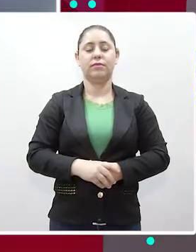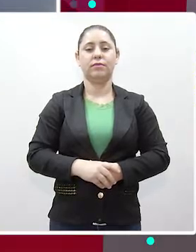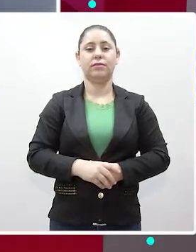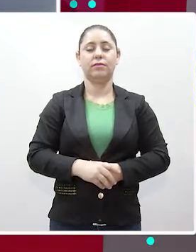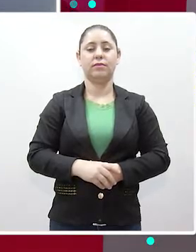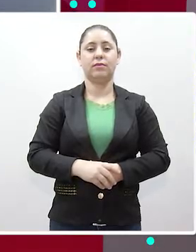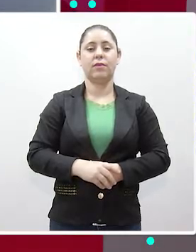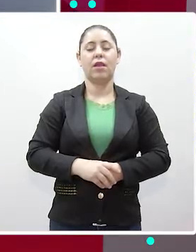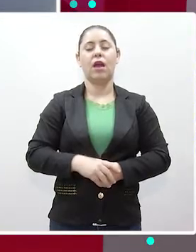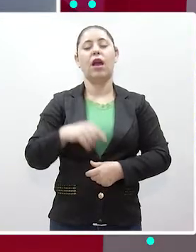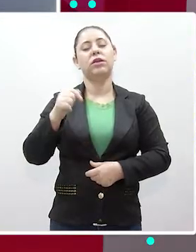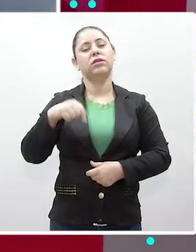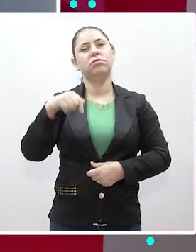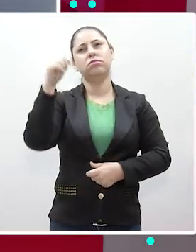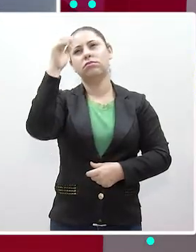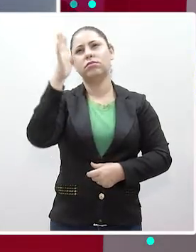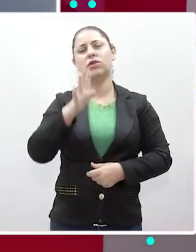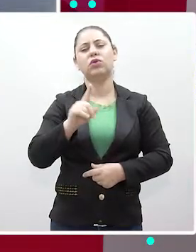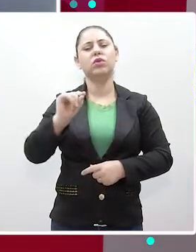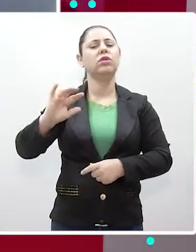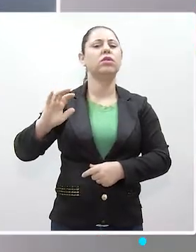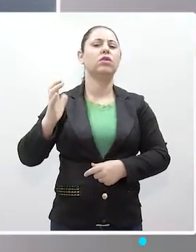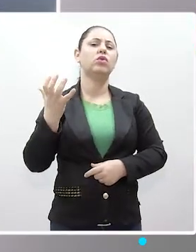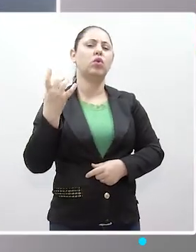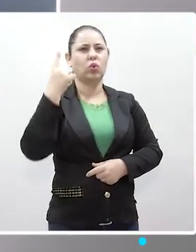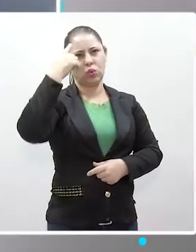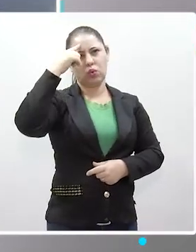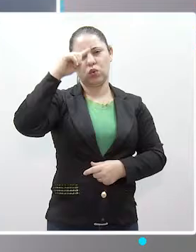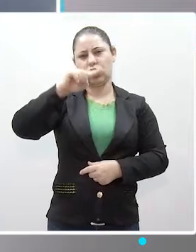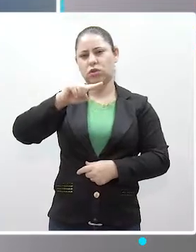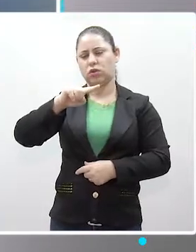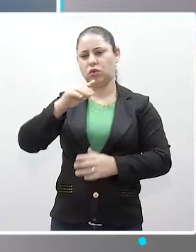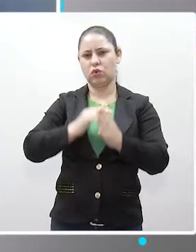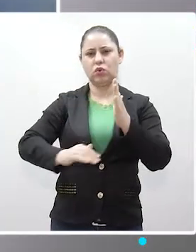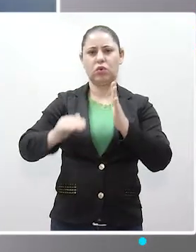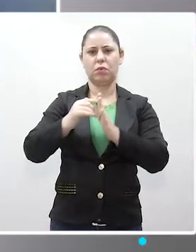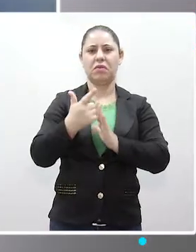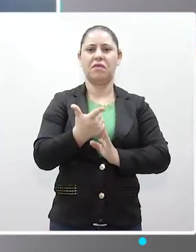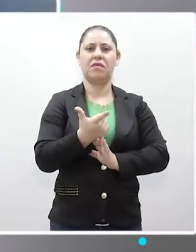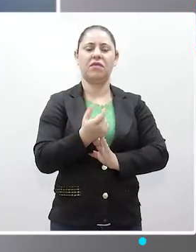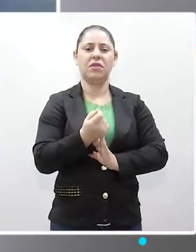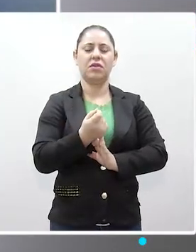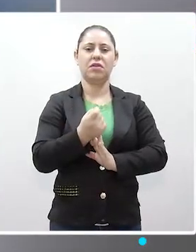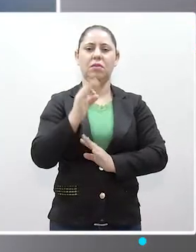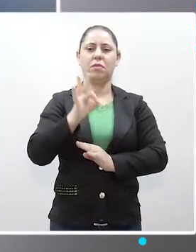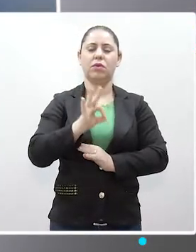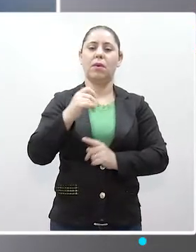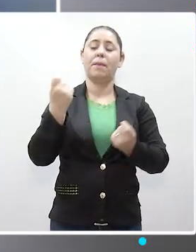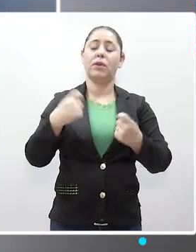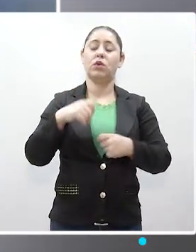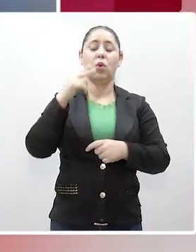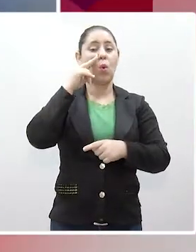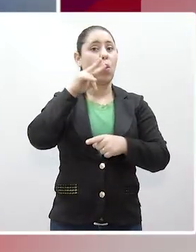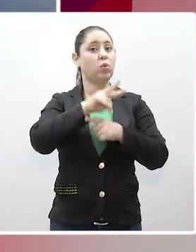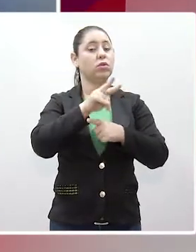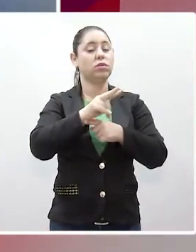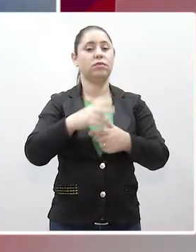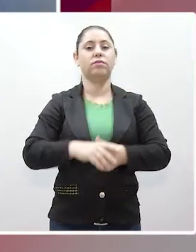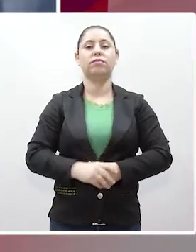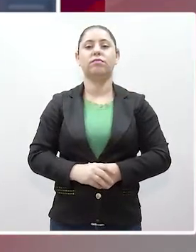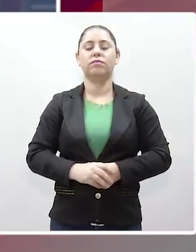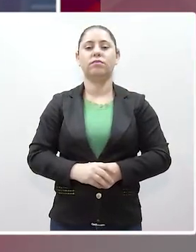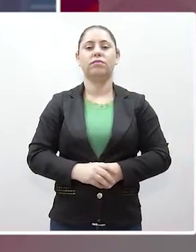Se o Brasil fosse registrado pelo IGPM, o que ia acontecer? Do dia para a noite ia subir tudo 26%. Né? Então a gente precisa ter muito cuidado com